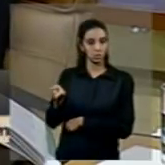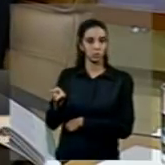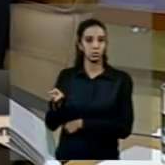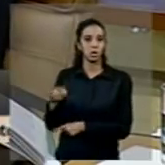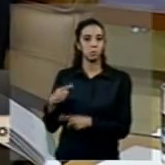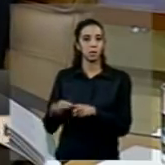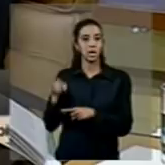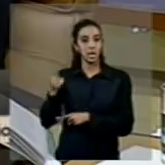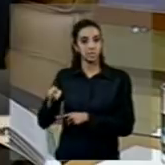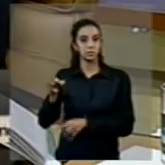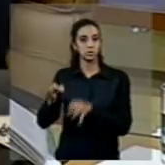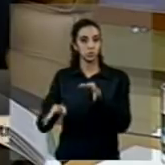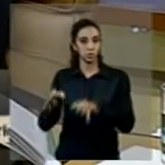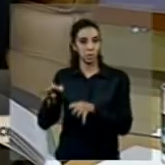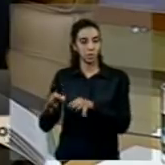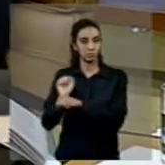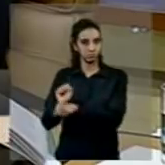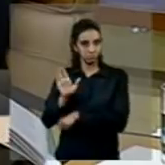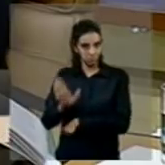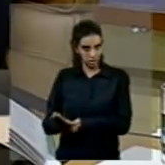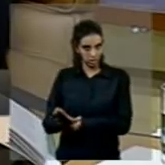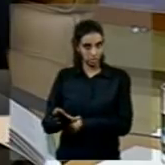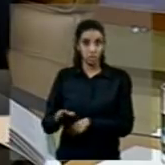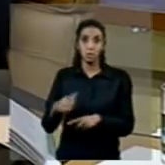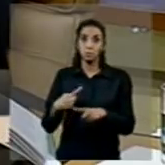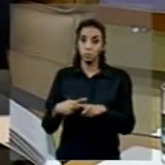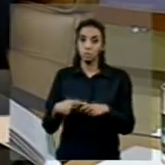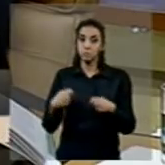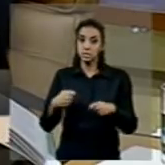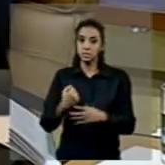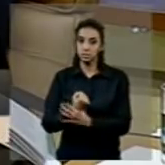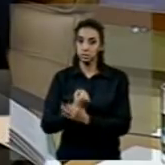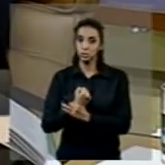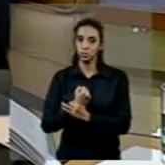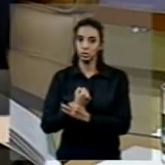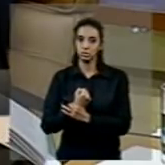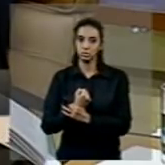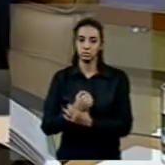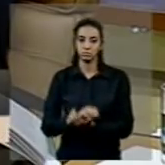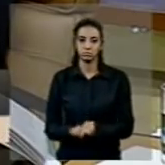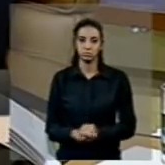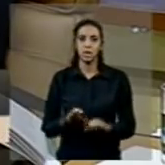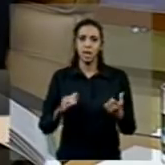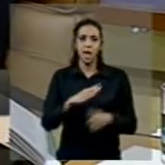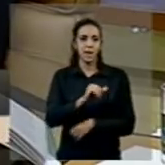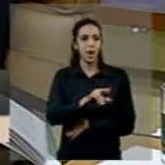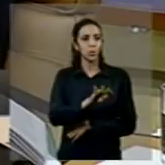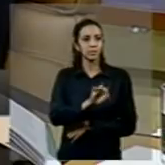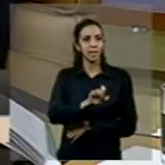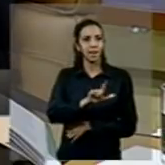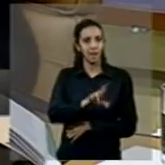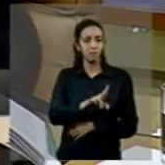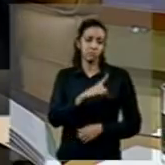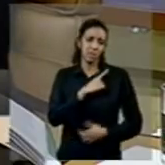esse julgamento em definitivo, até para a segurança. É claro que acautelar dá a segurança